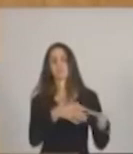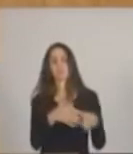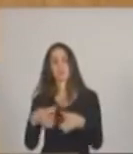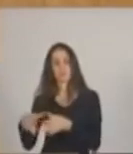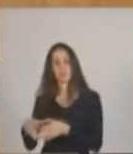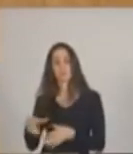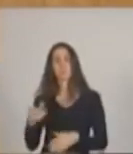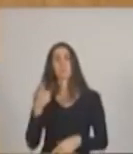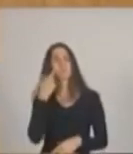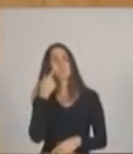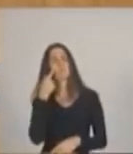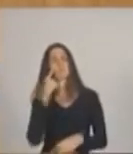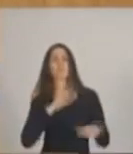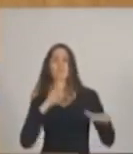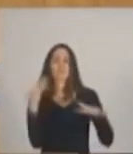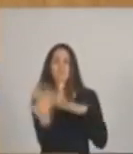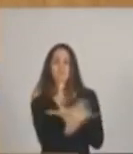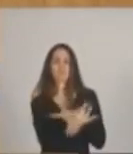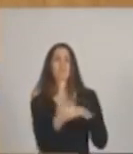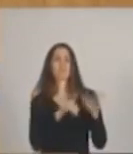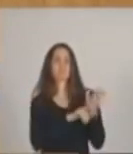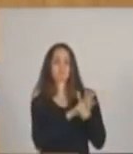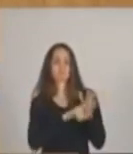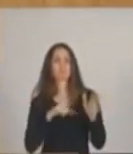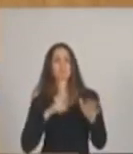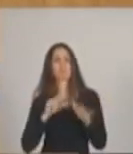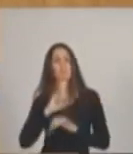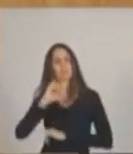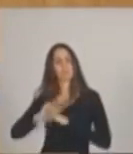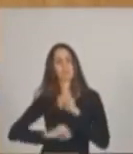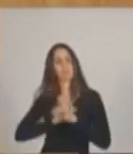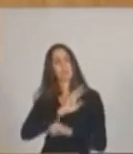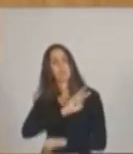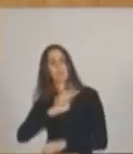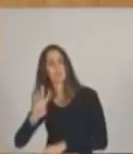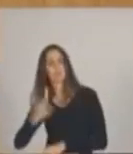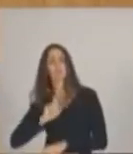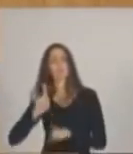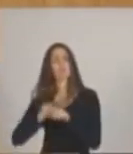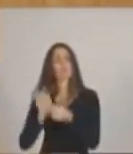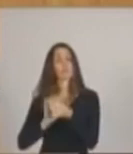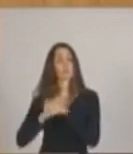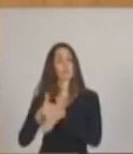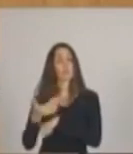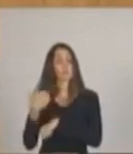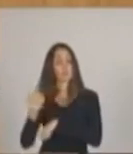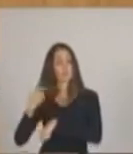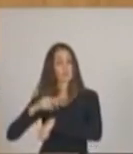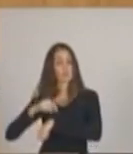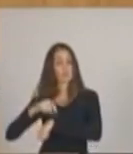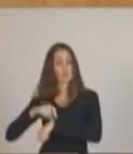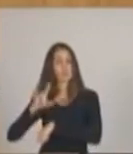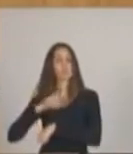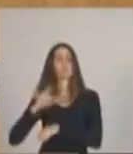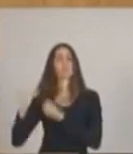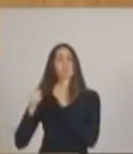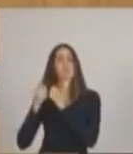tem nas nossas redes sociais, no nosso portal na internet, mais tarde às 10 da noite, no